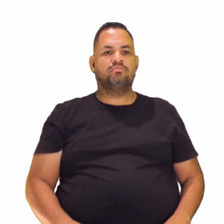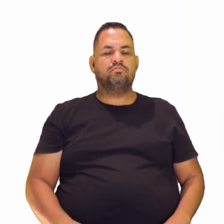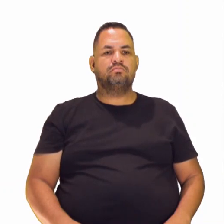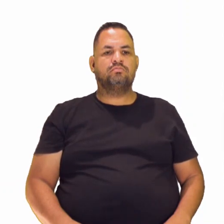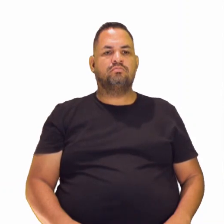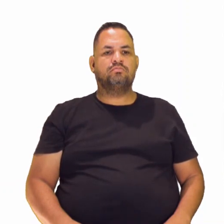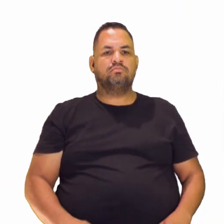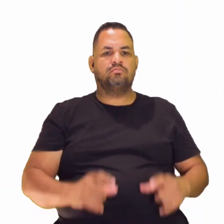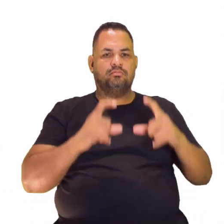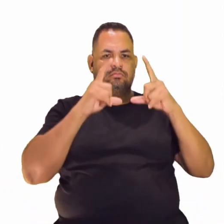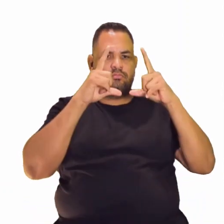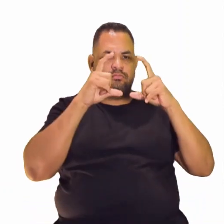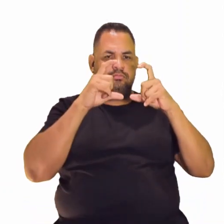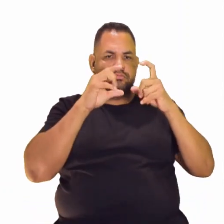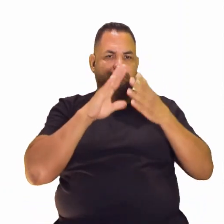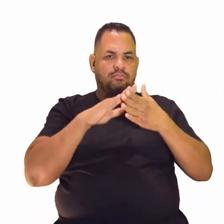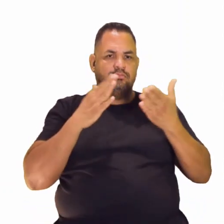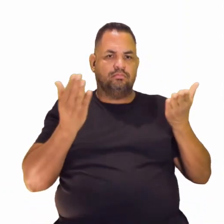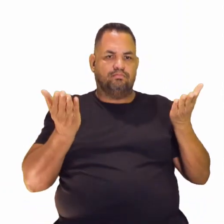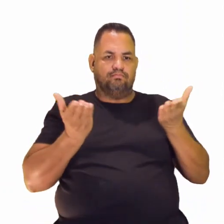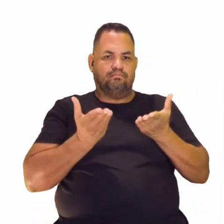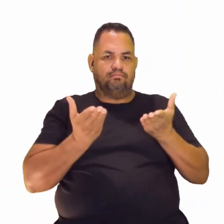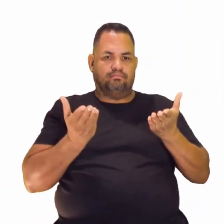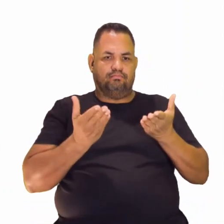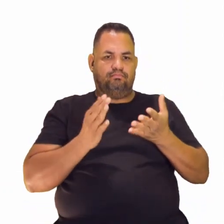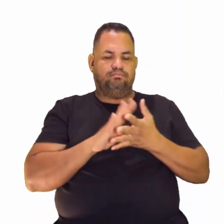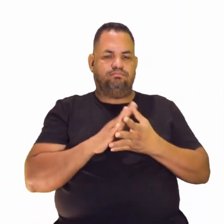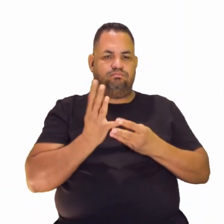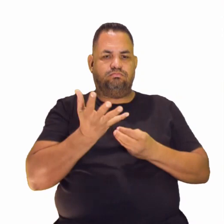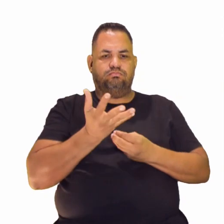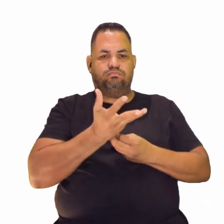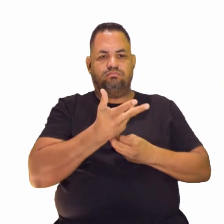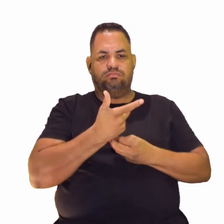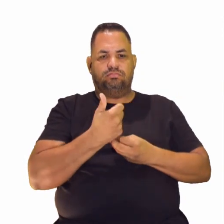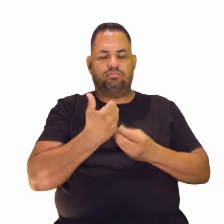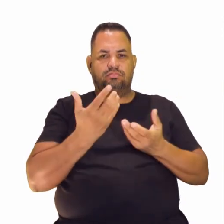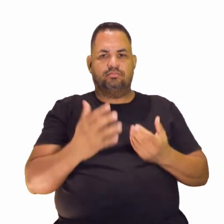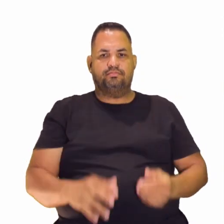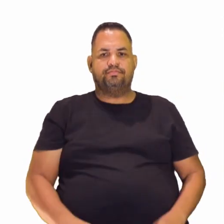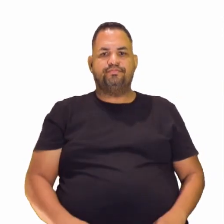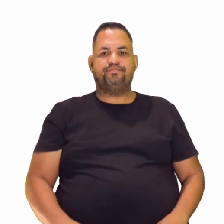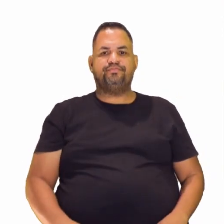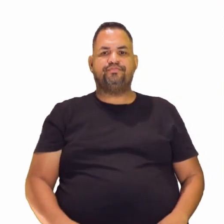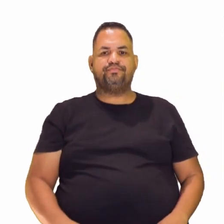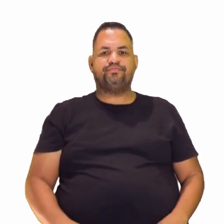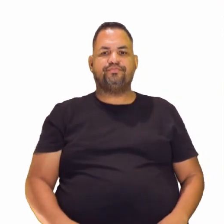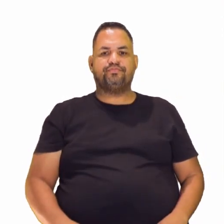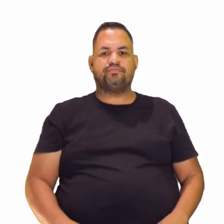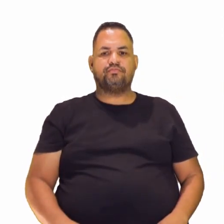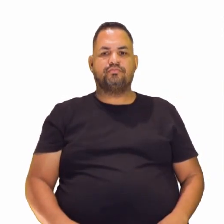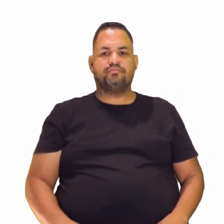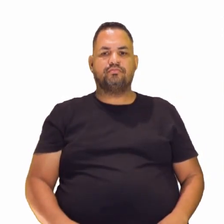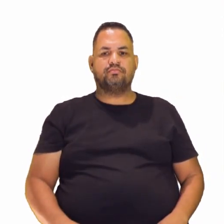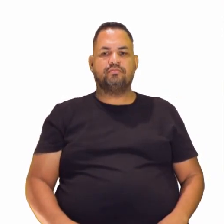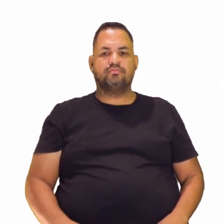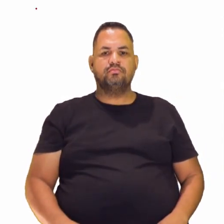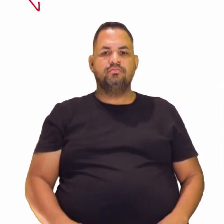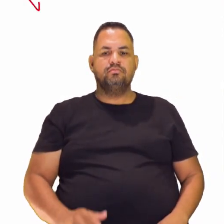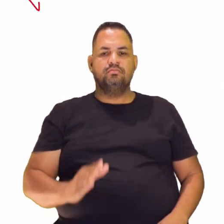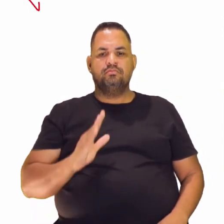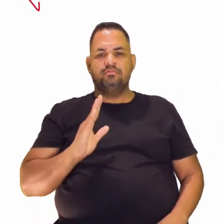uma foto do momento atual dessas artes, né? Mas que